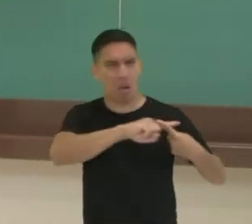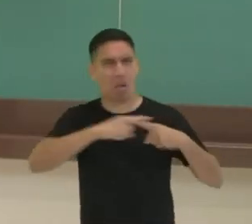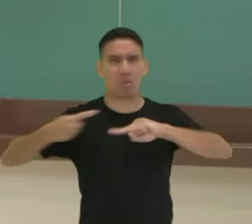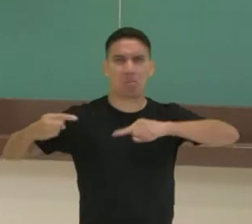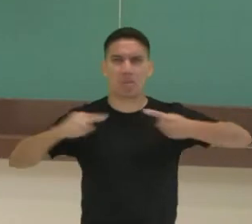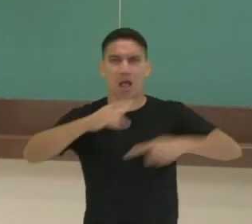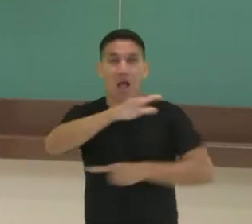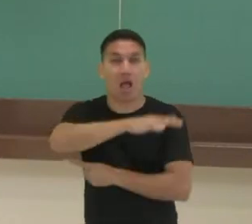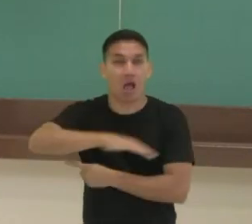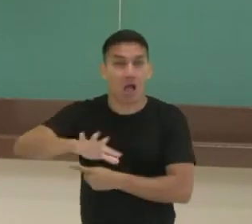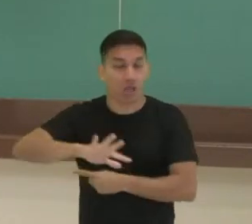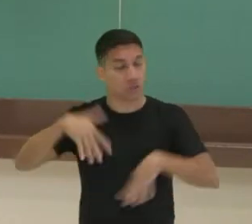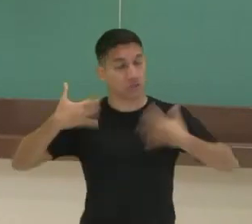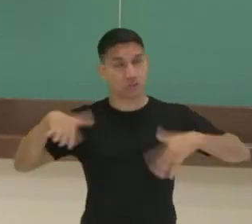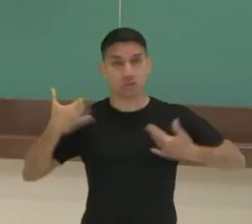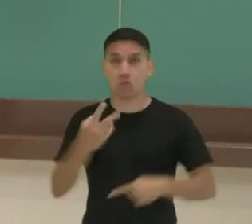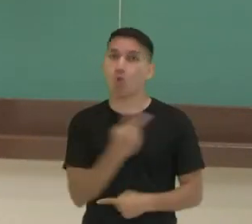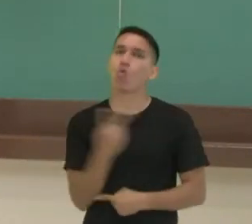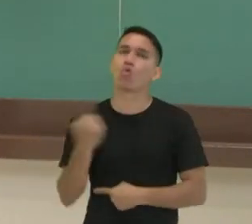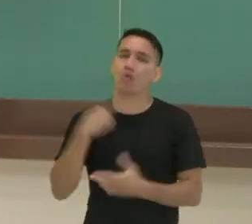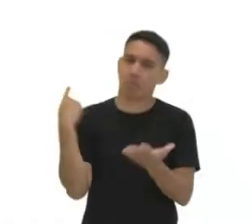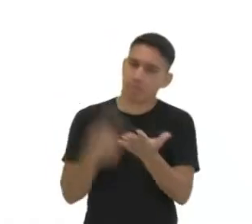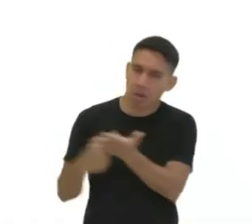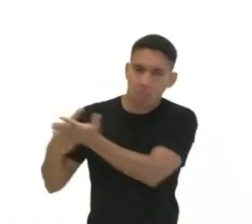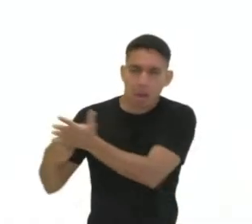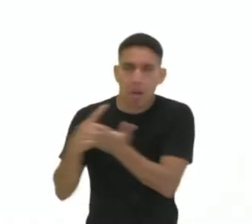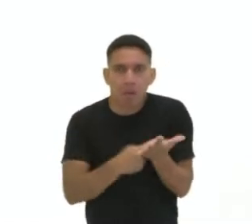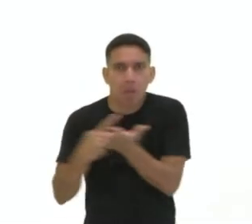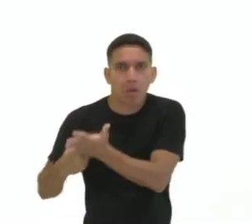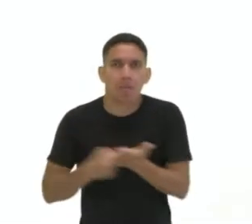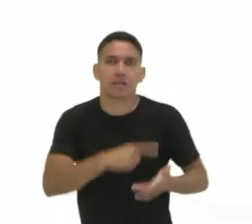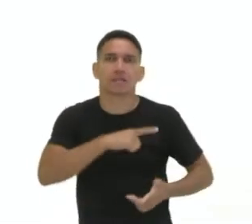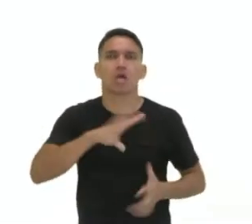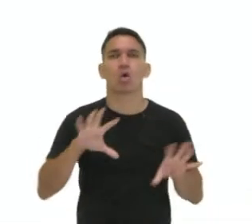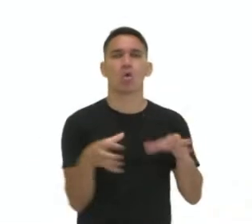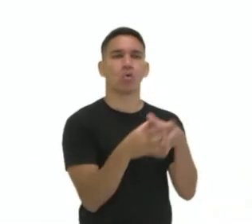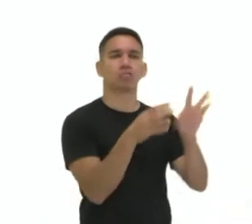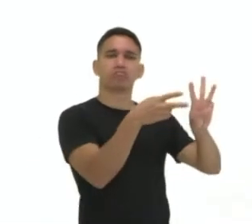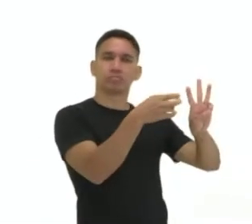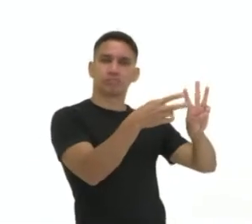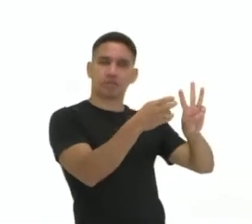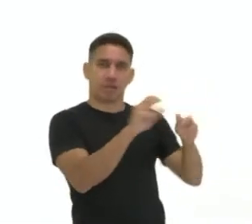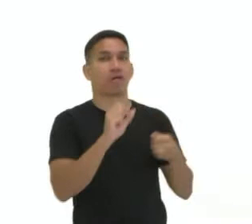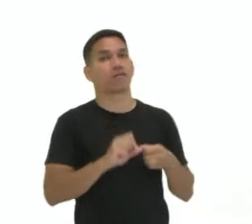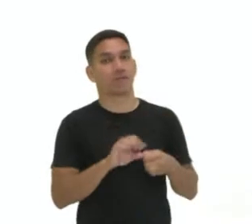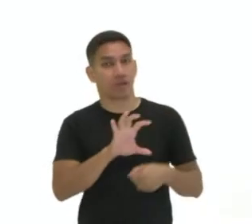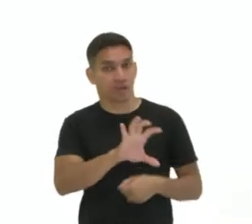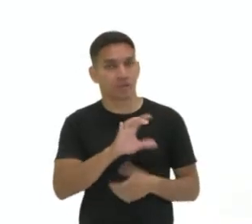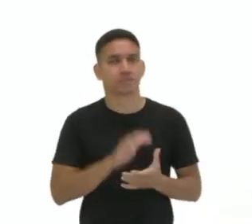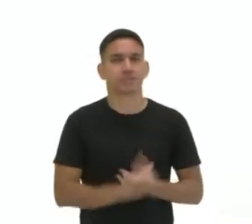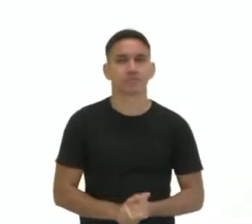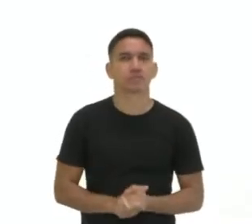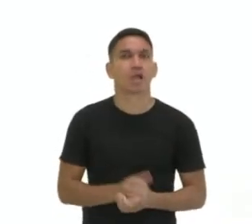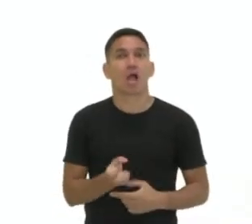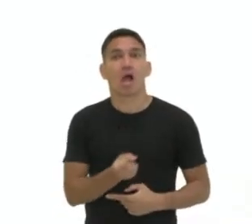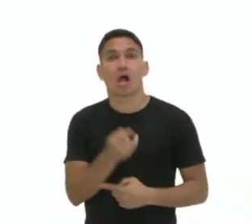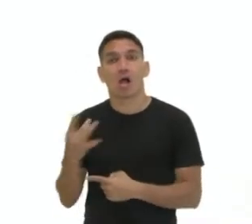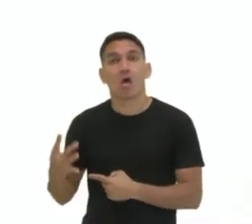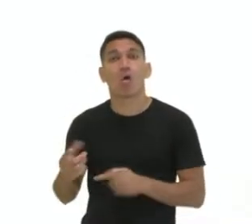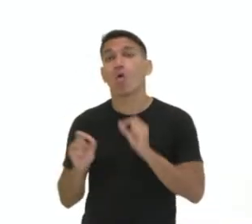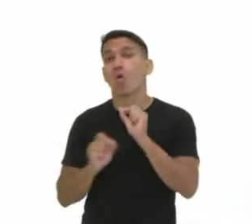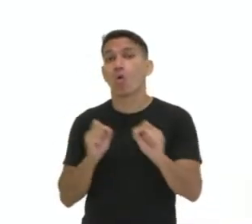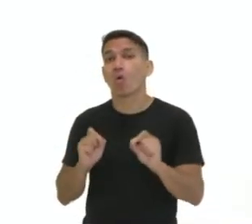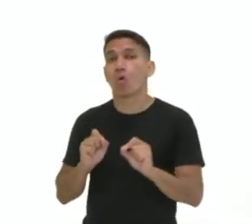Ambos os lados fizeram alianças e acordos comerciais com grupos indígenas, enquanto atacavam os